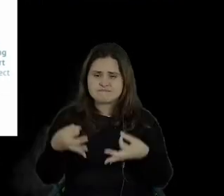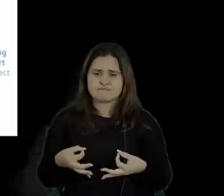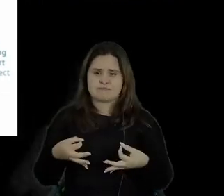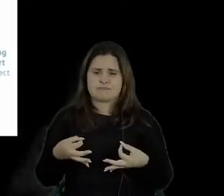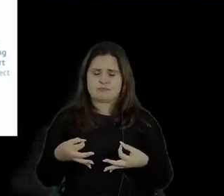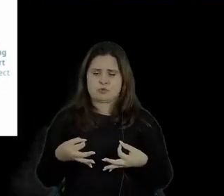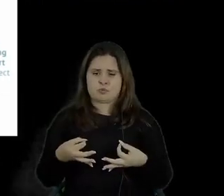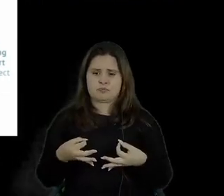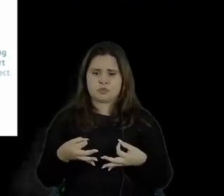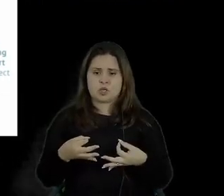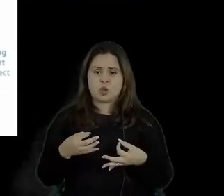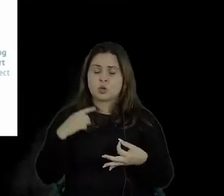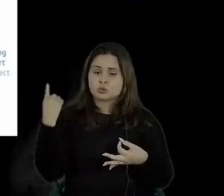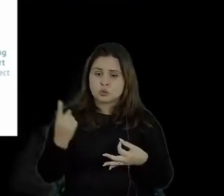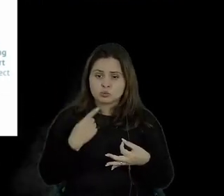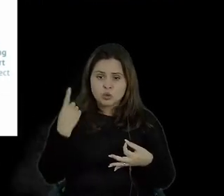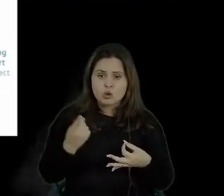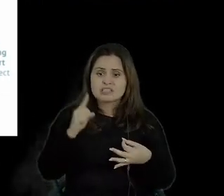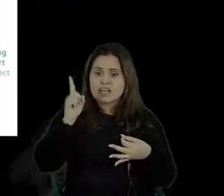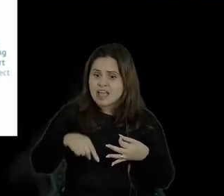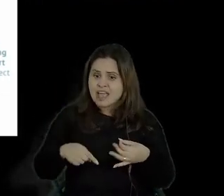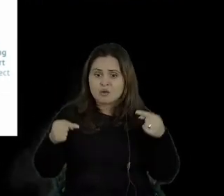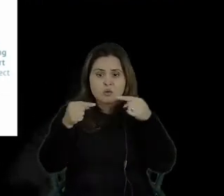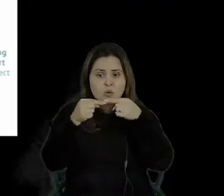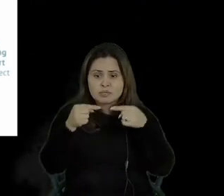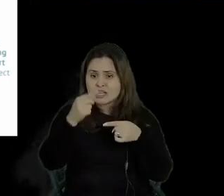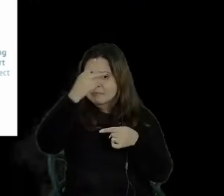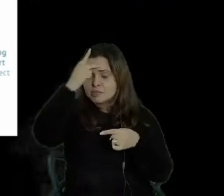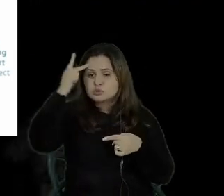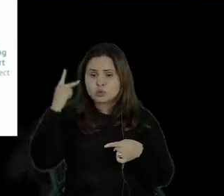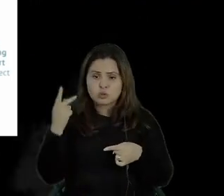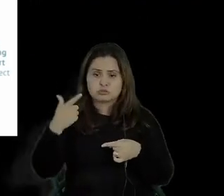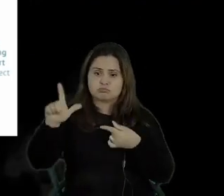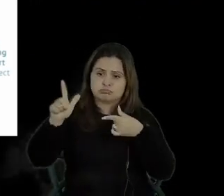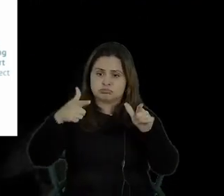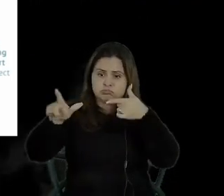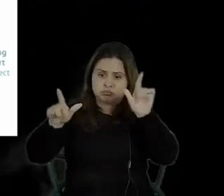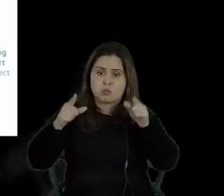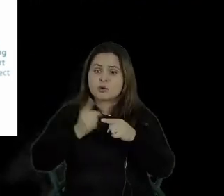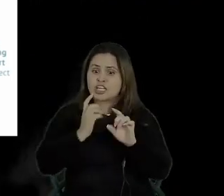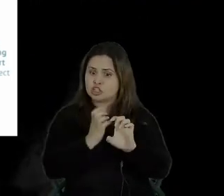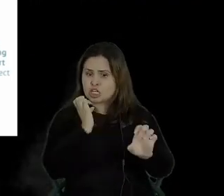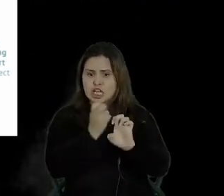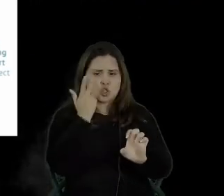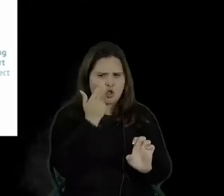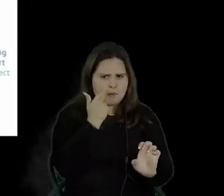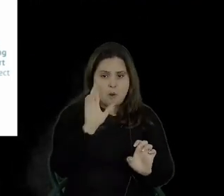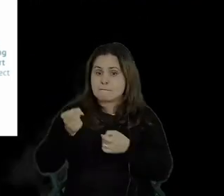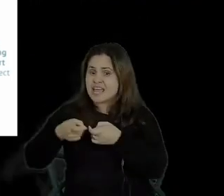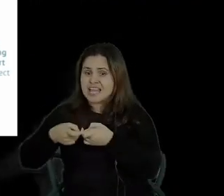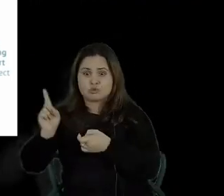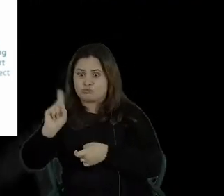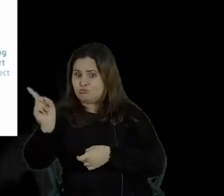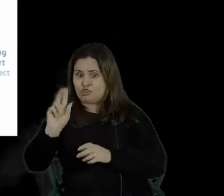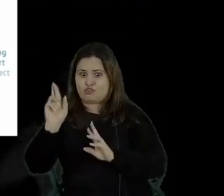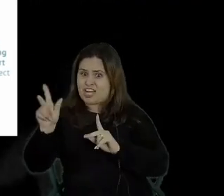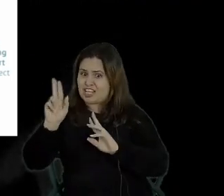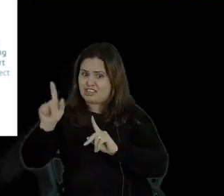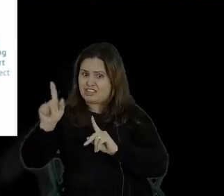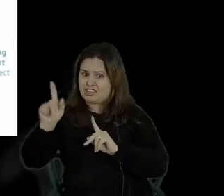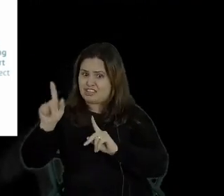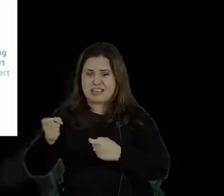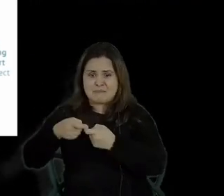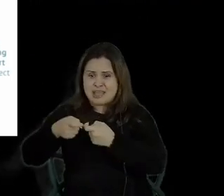nosso benefício é ligar pessoas distintas. Porque para a engenharia isso é comum. Para a medicina não é. Muita coisa da medicina é